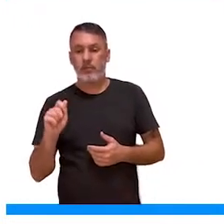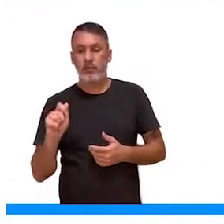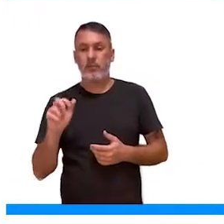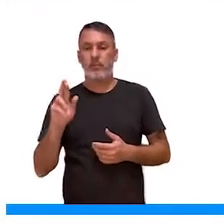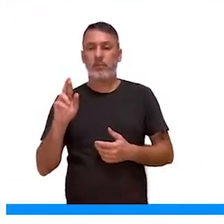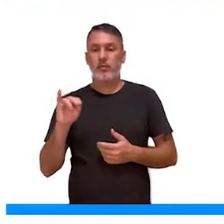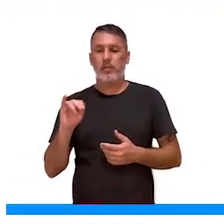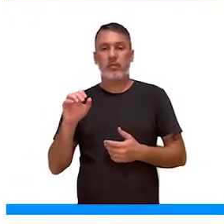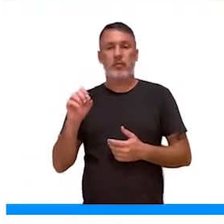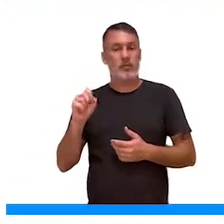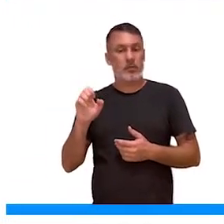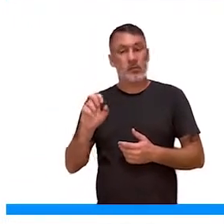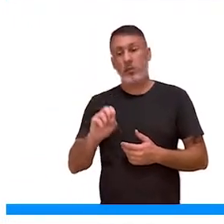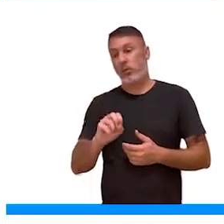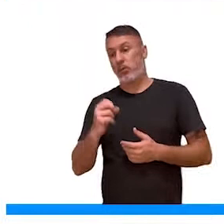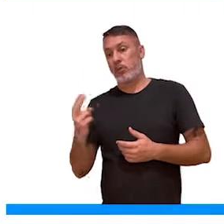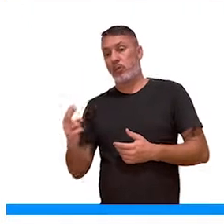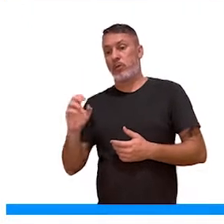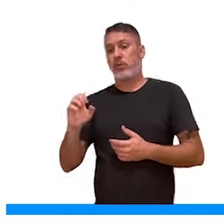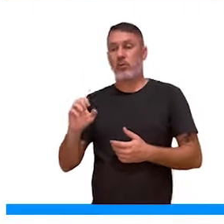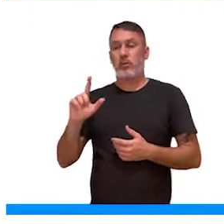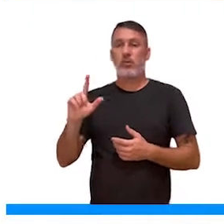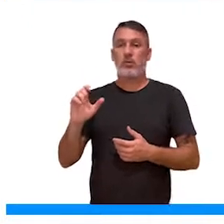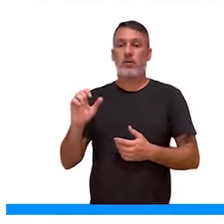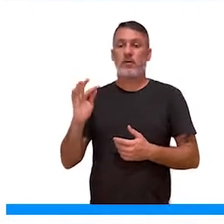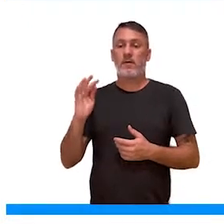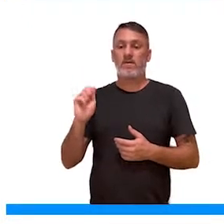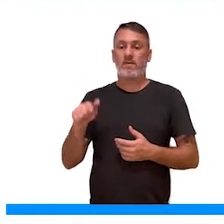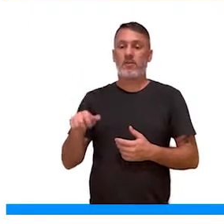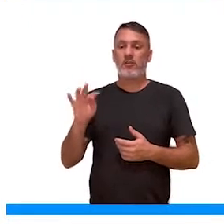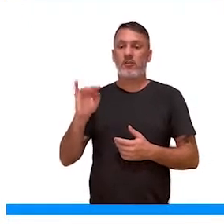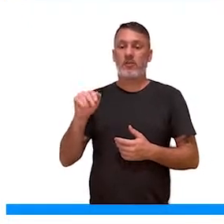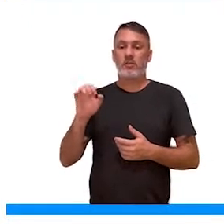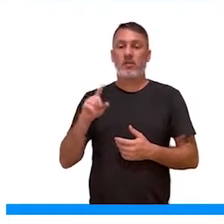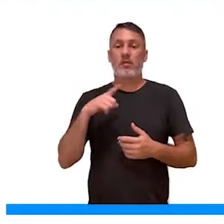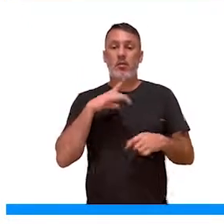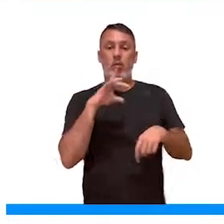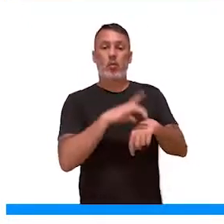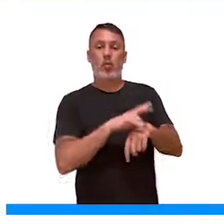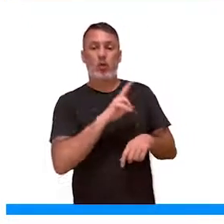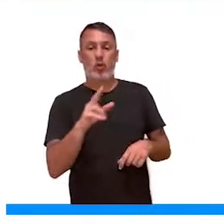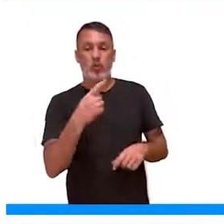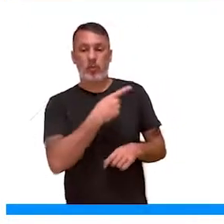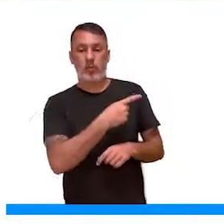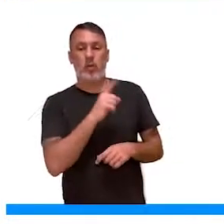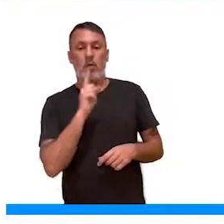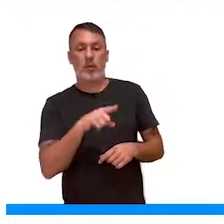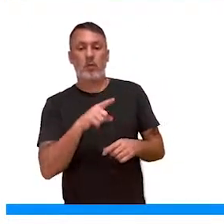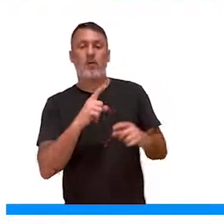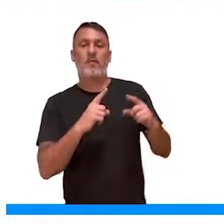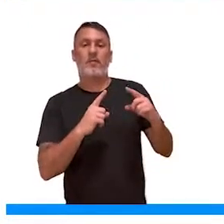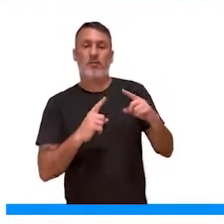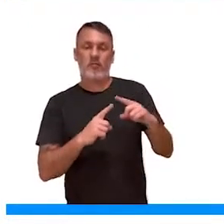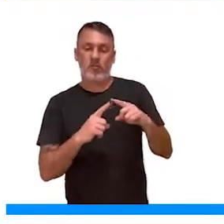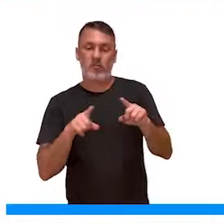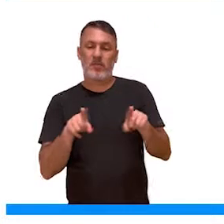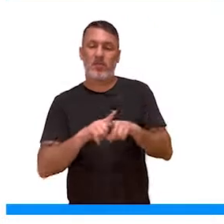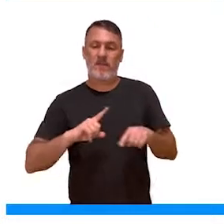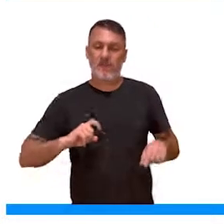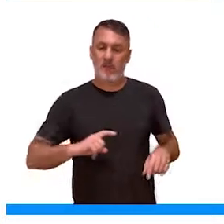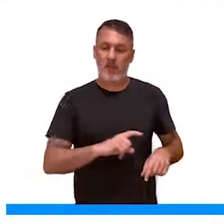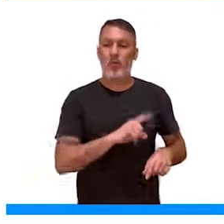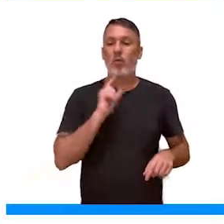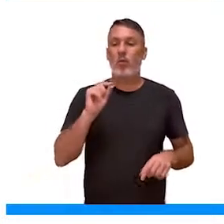A filariose ou elefantíase, ela é uma doença causada aí por um agente chamado de Buchereria brancoft, tá? Que também é um